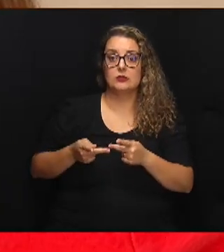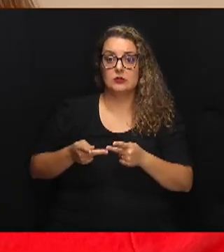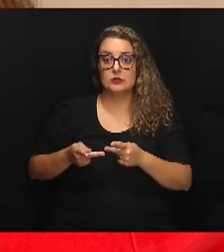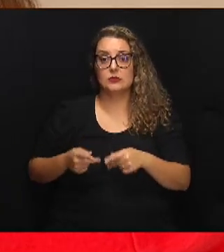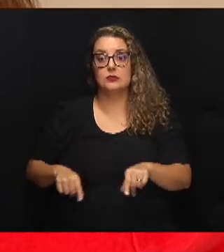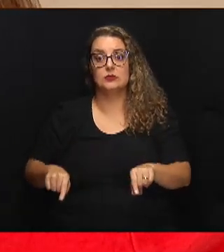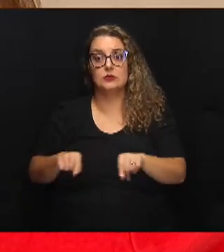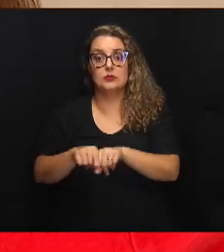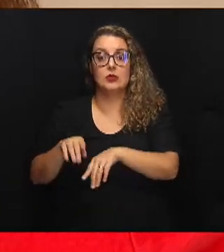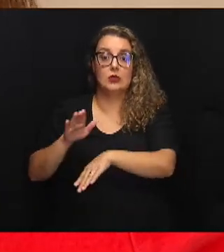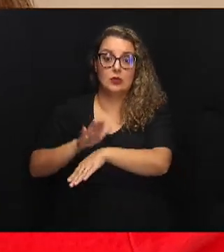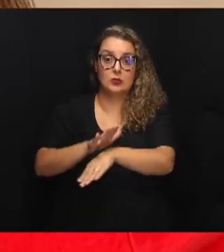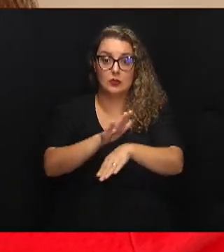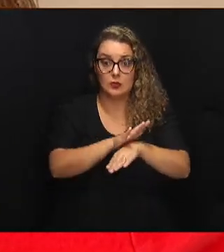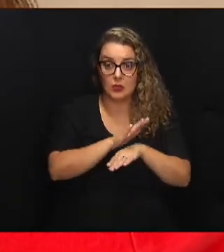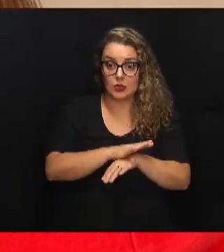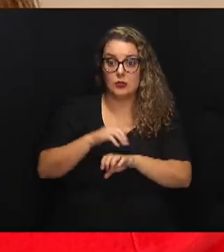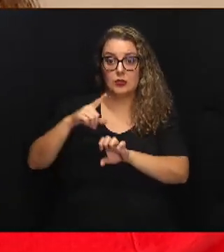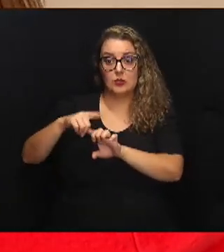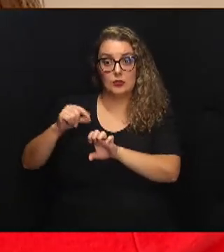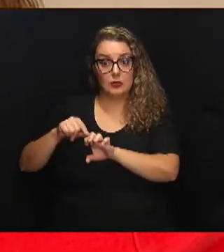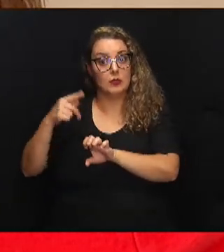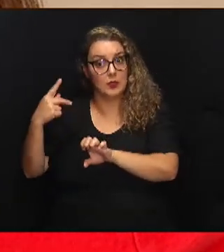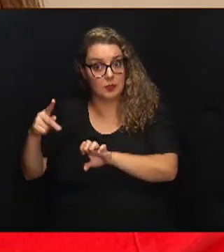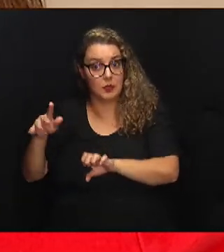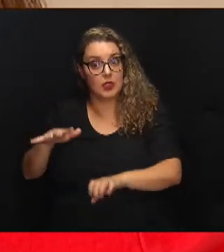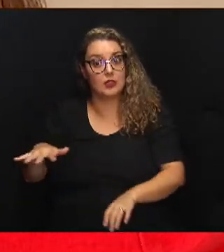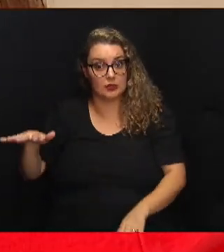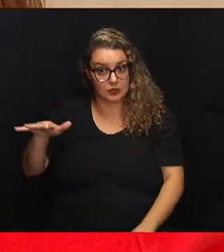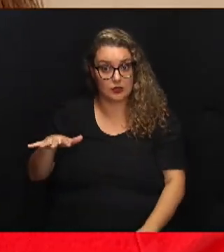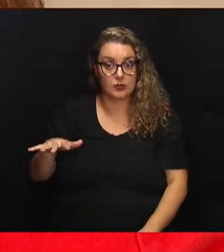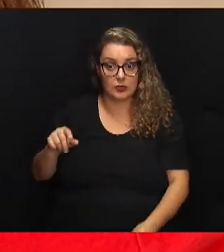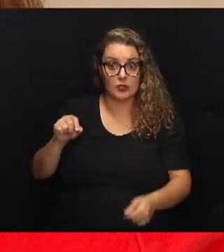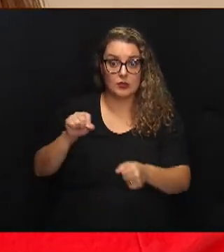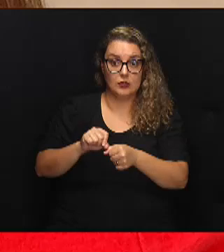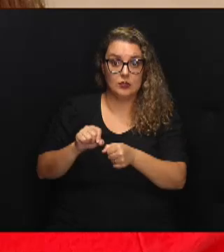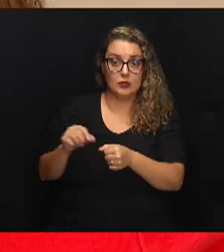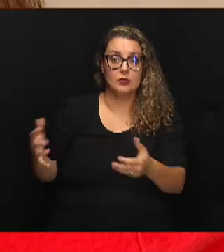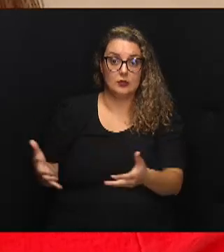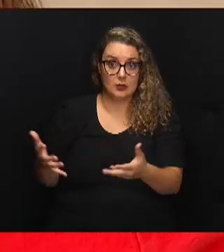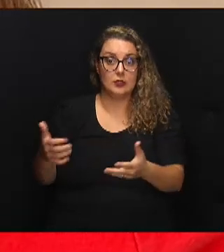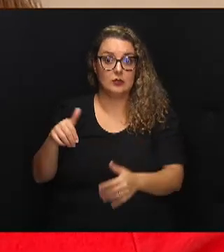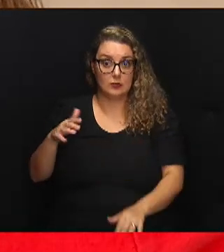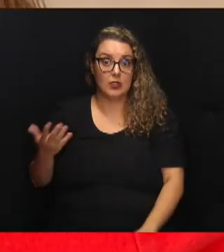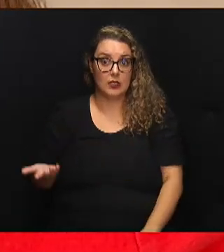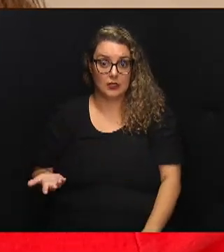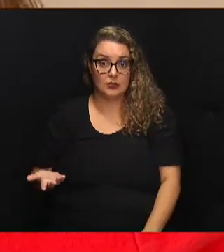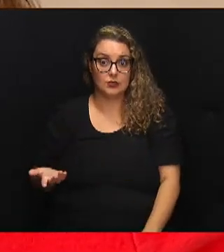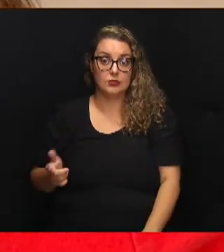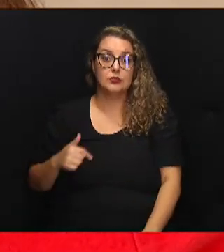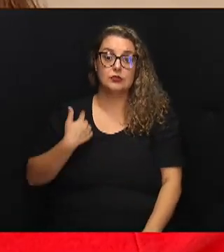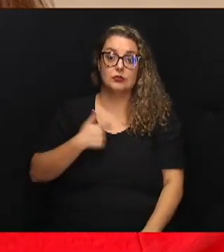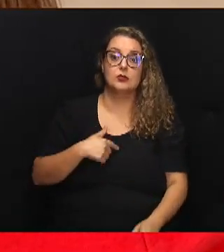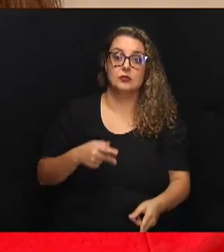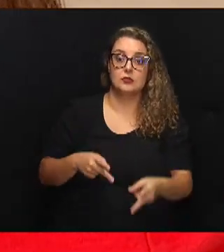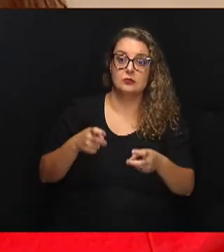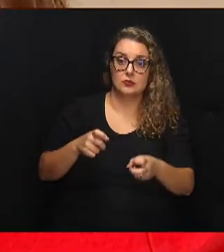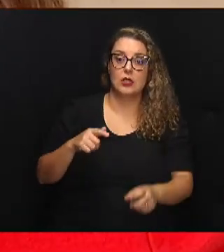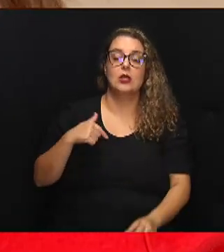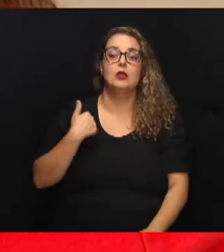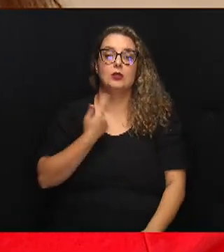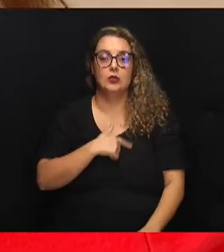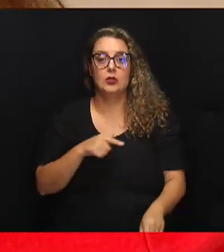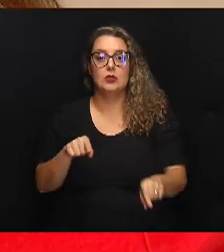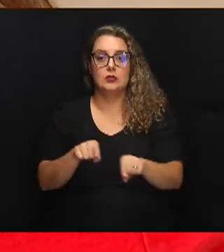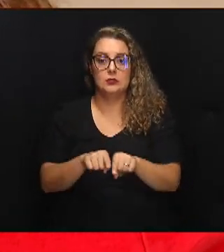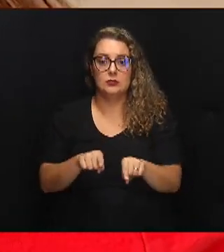de colaborar com o empreendimento deles da região, que faz estimular cada vez mais, a gente percebe que nós também,